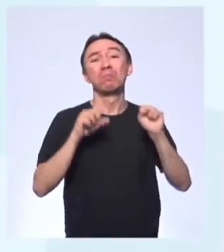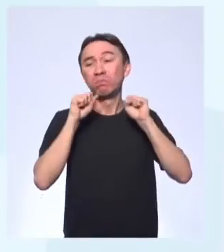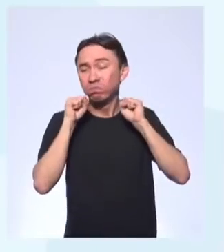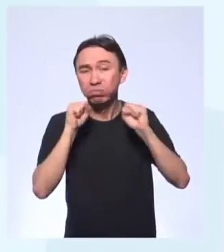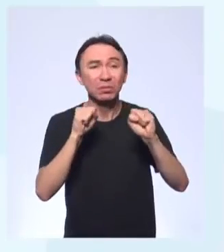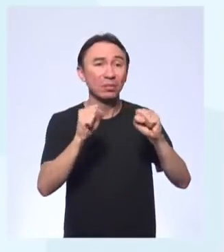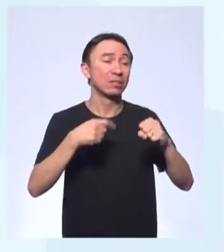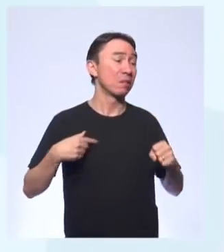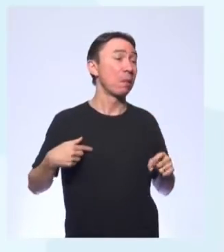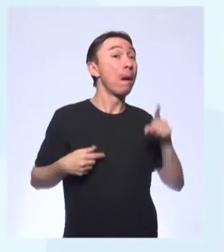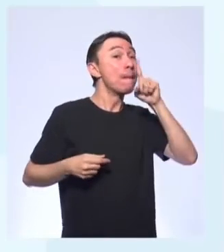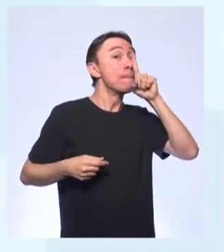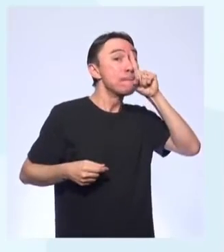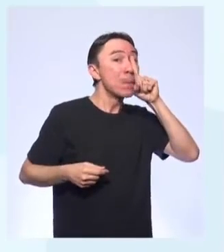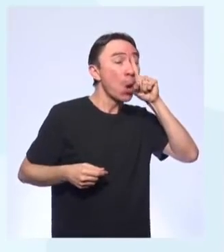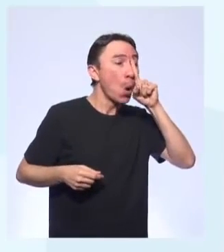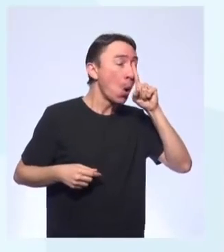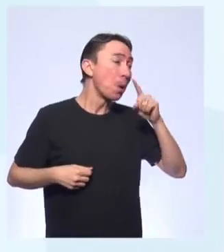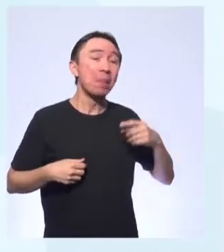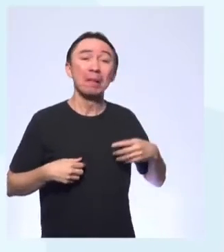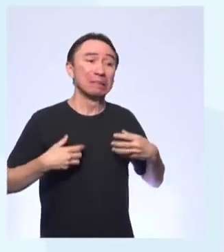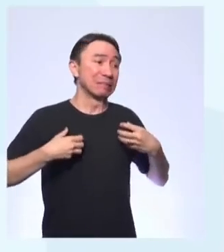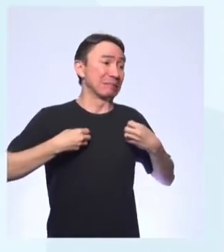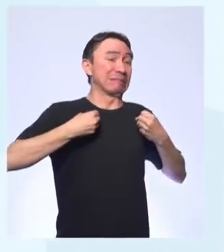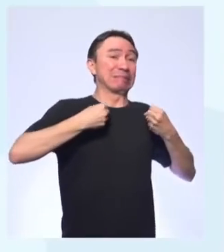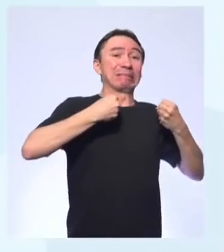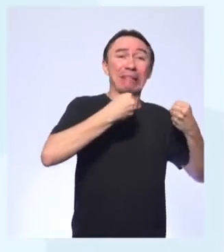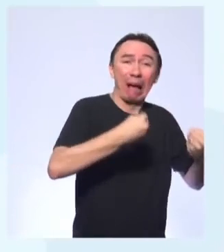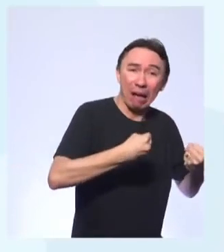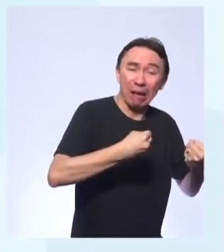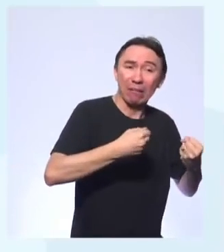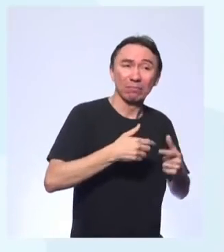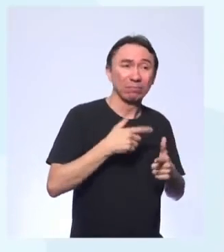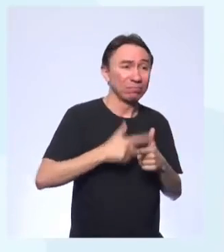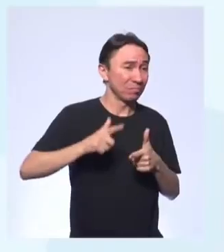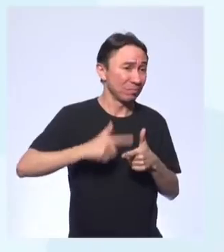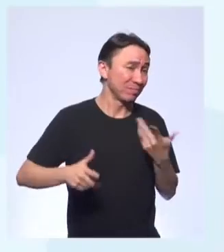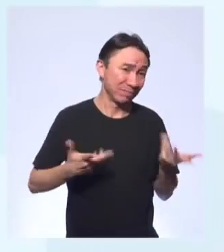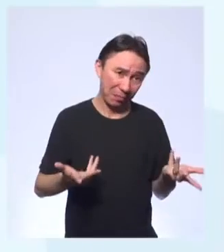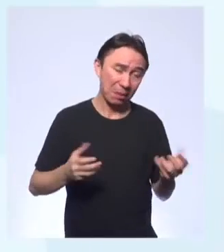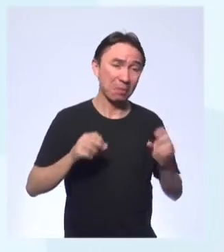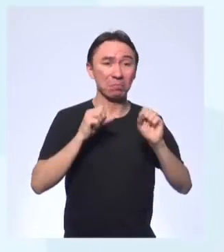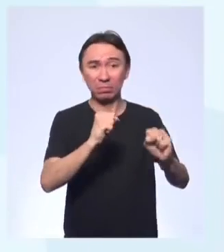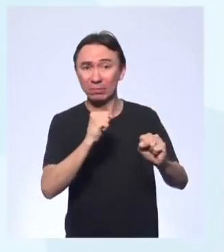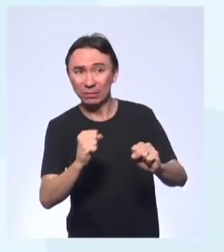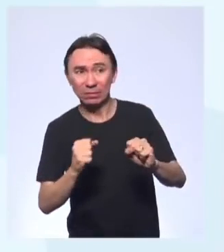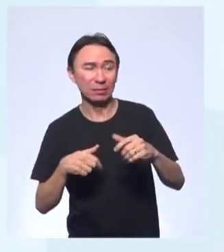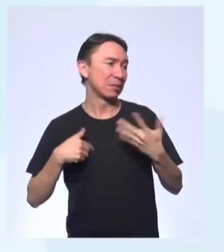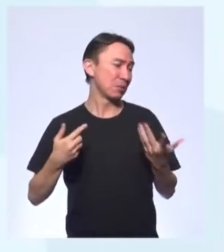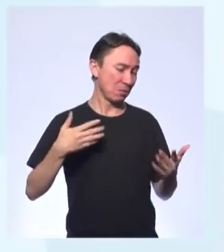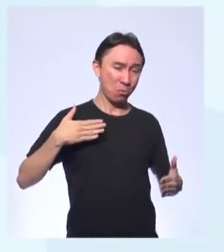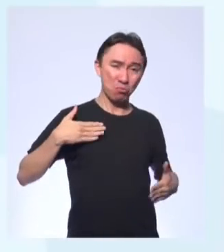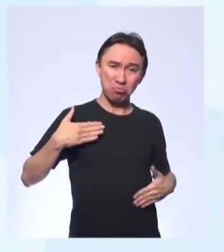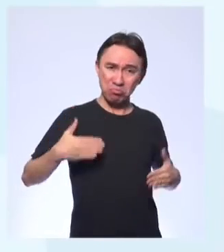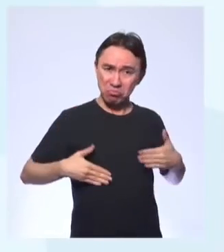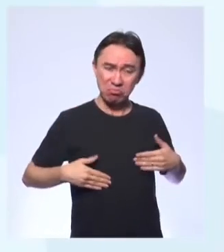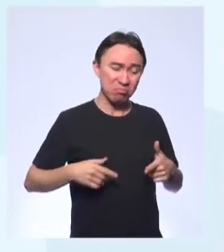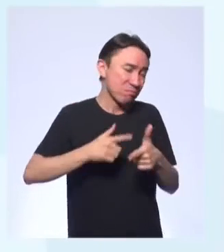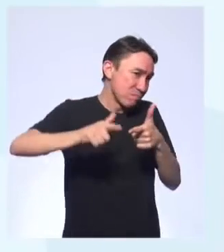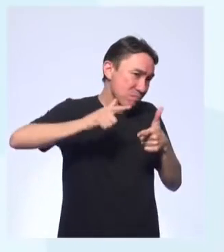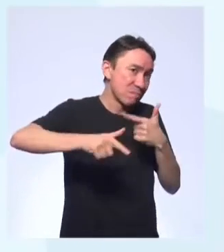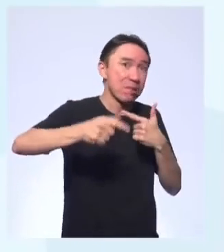que faz com que tenhamos, né, assumimos aí comportamentos de risco que podem nos agredir física, psíquica